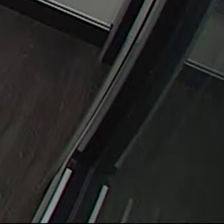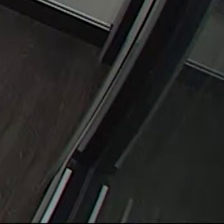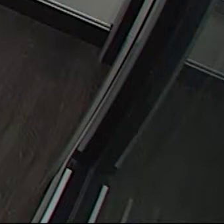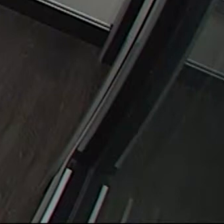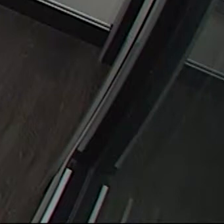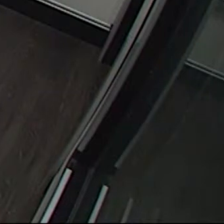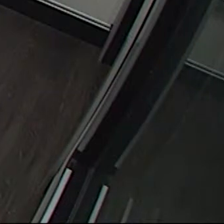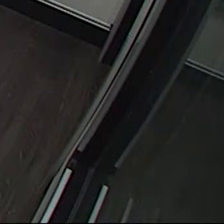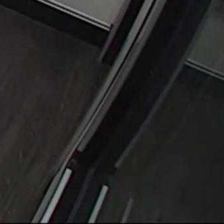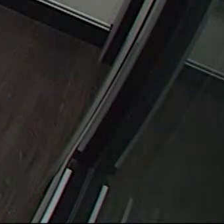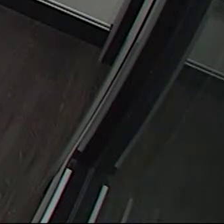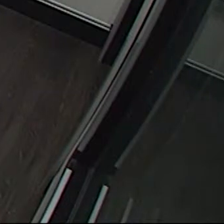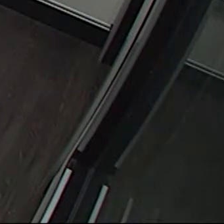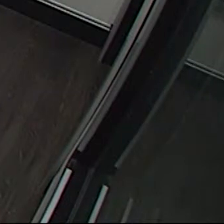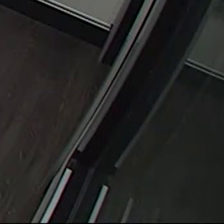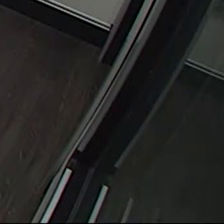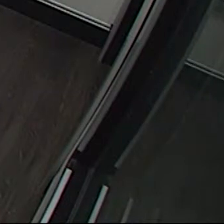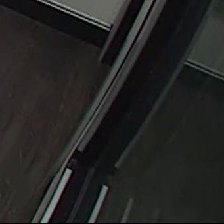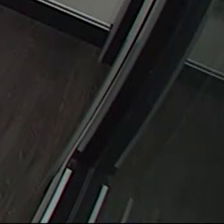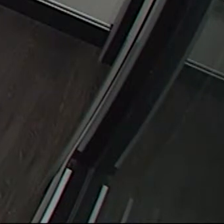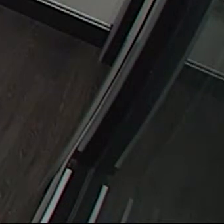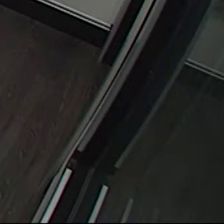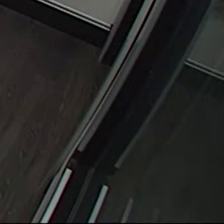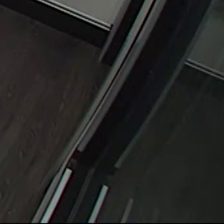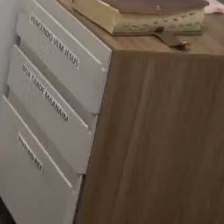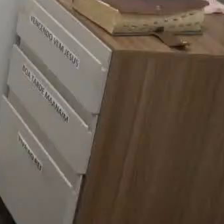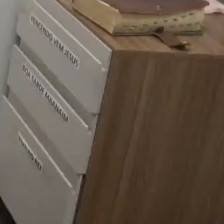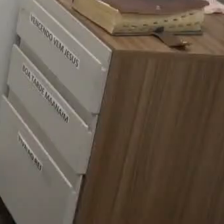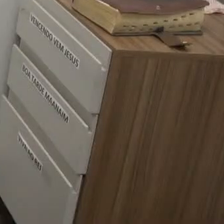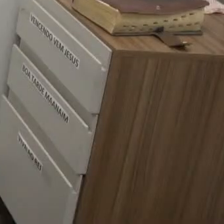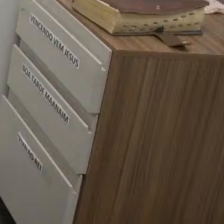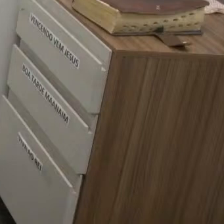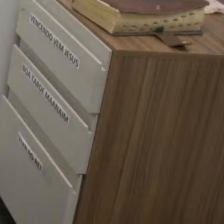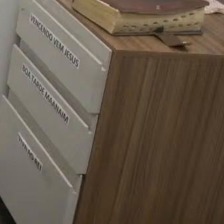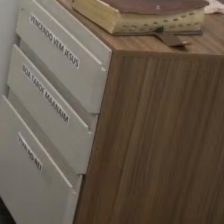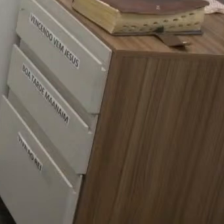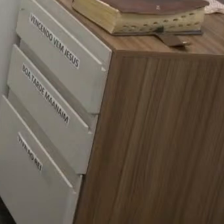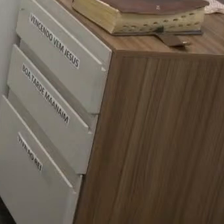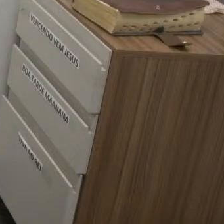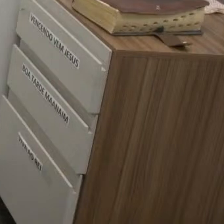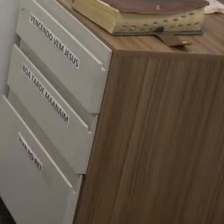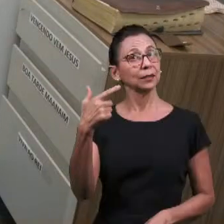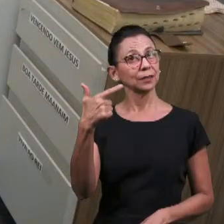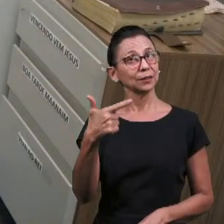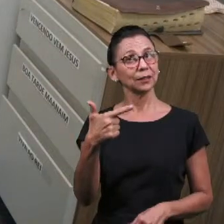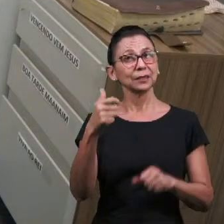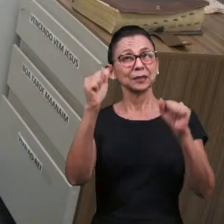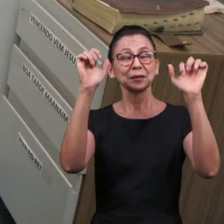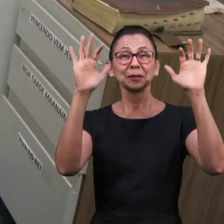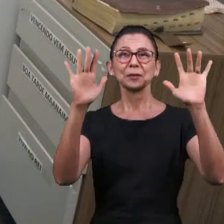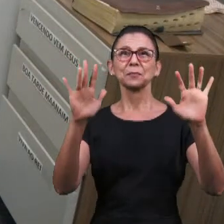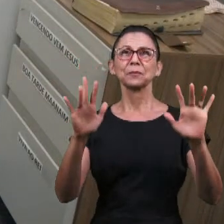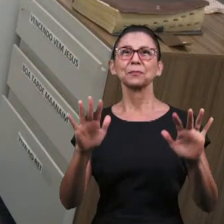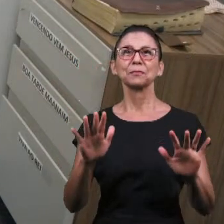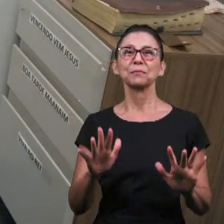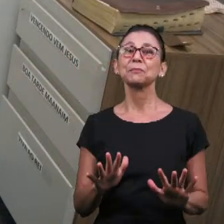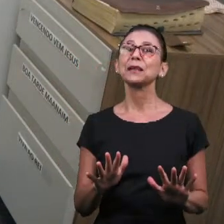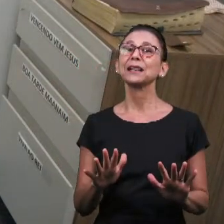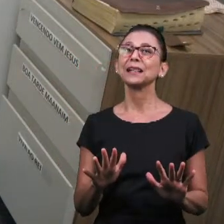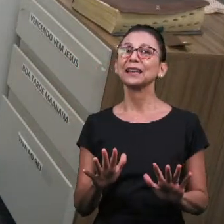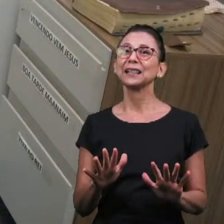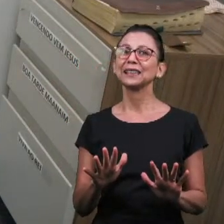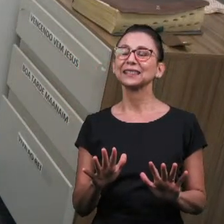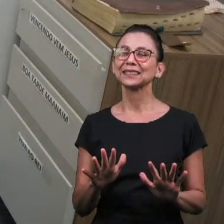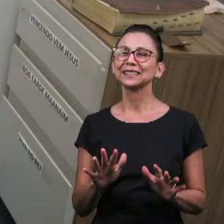Aleluia, bendito seja o nome do Senhor. 19 horas mais 32 minutos. Que bênção é ter